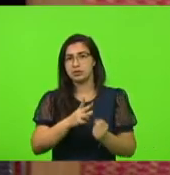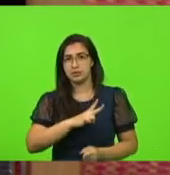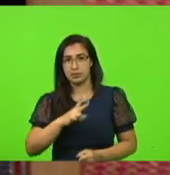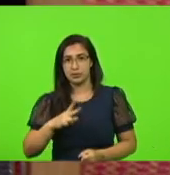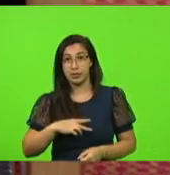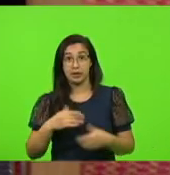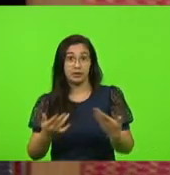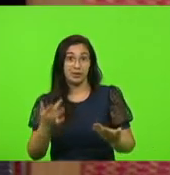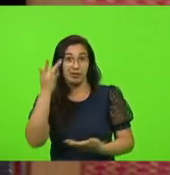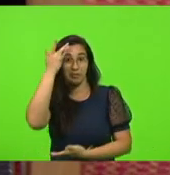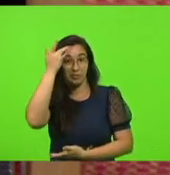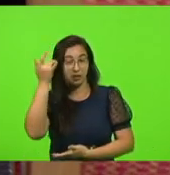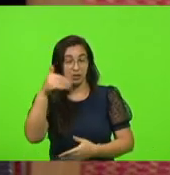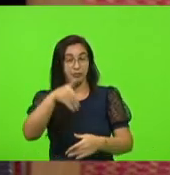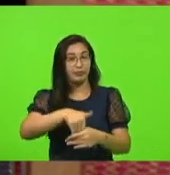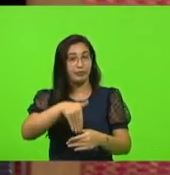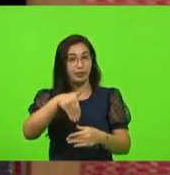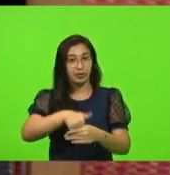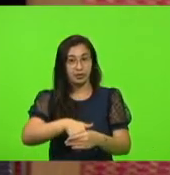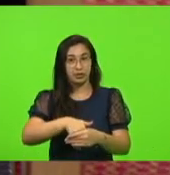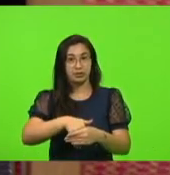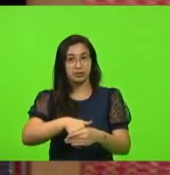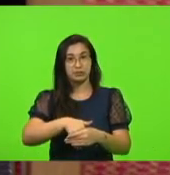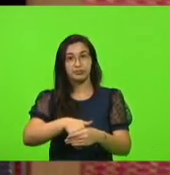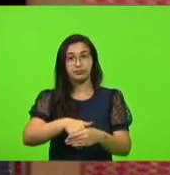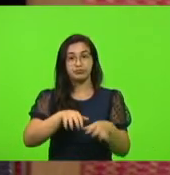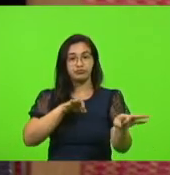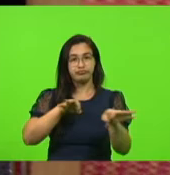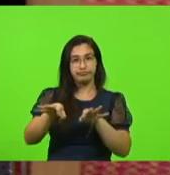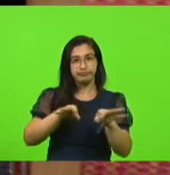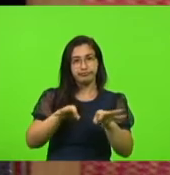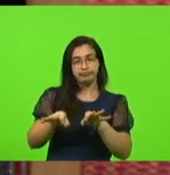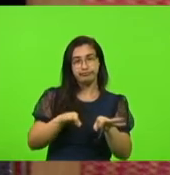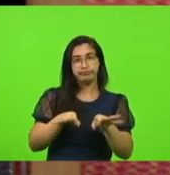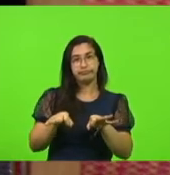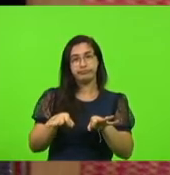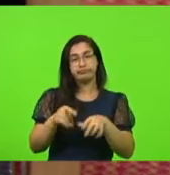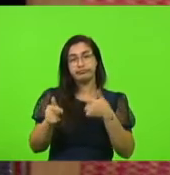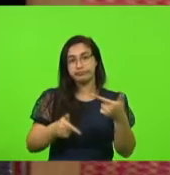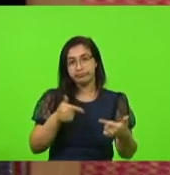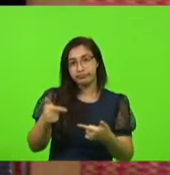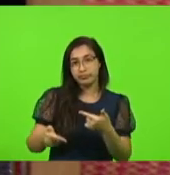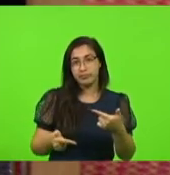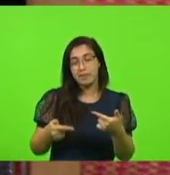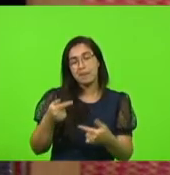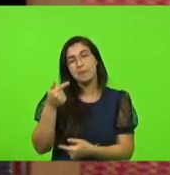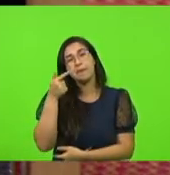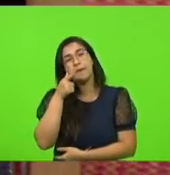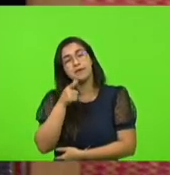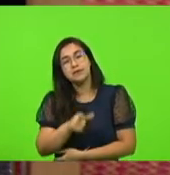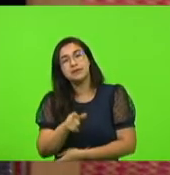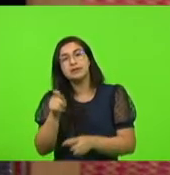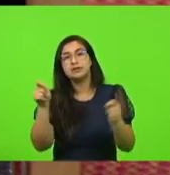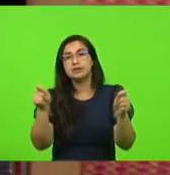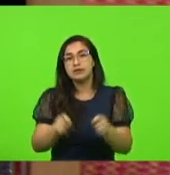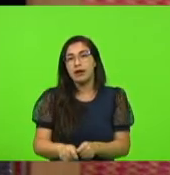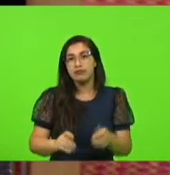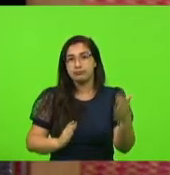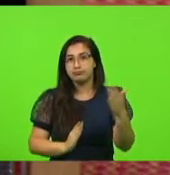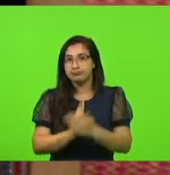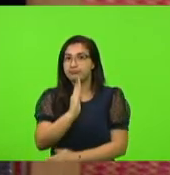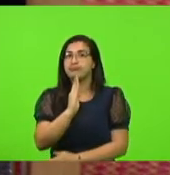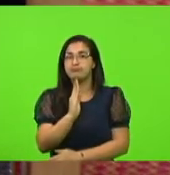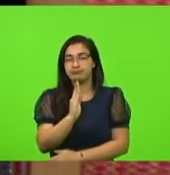amanhã, com a votação do plano de carreira, nós já conseguiremos ter um avanço, ter